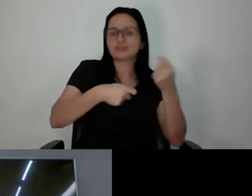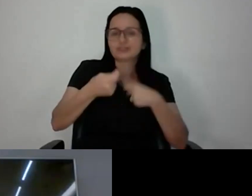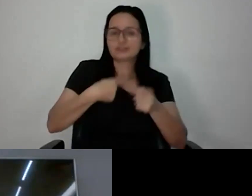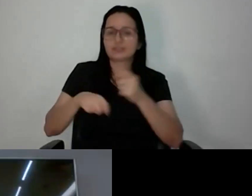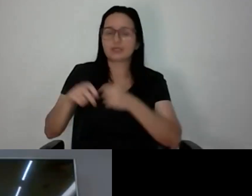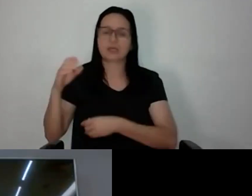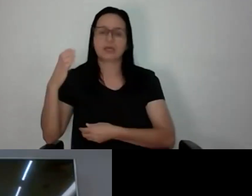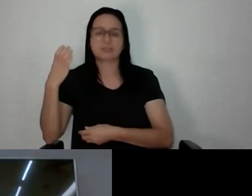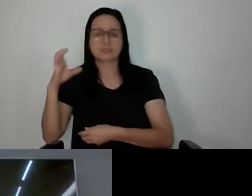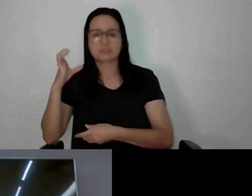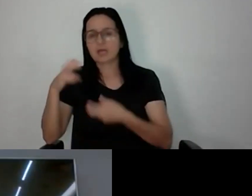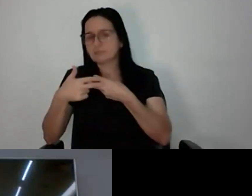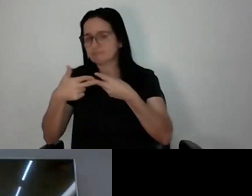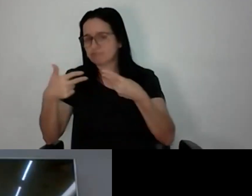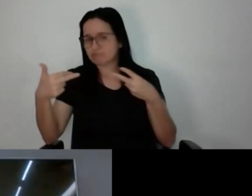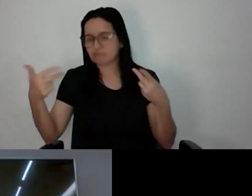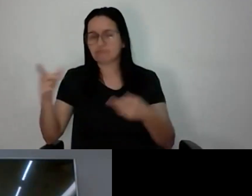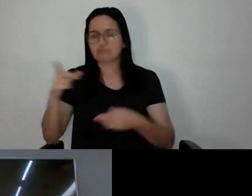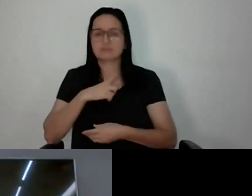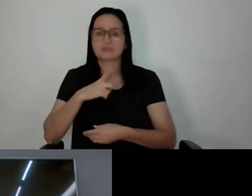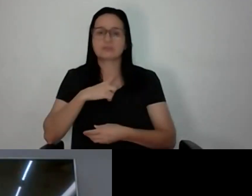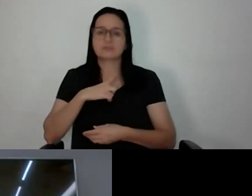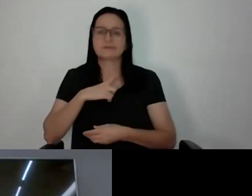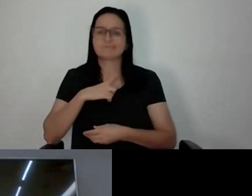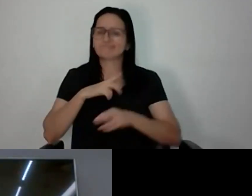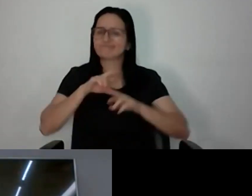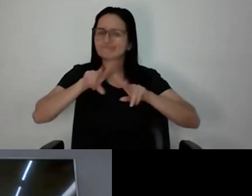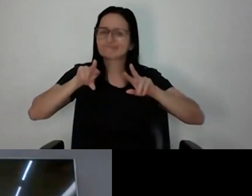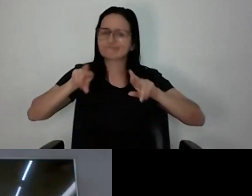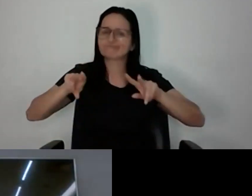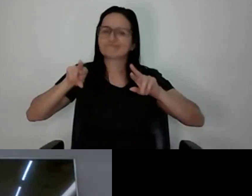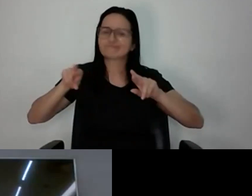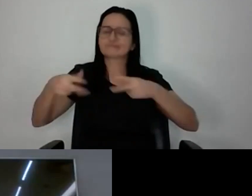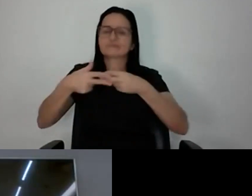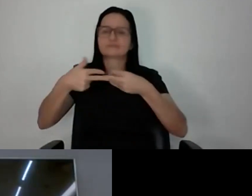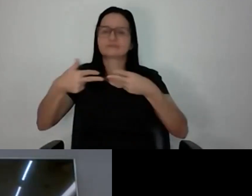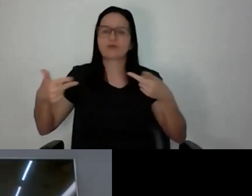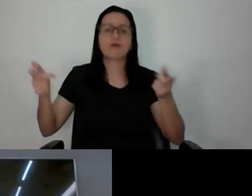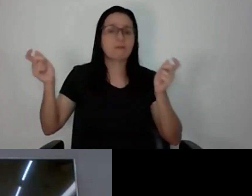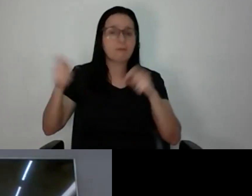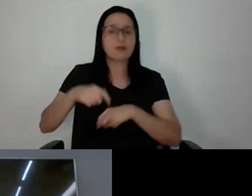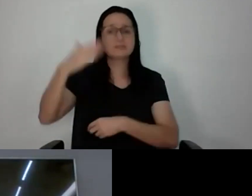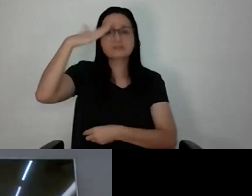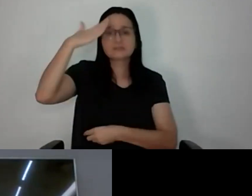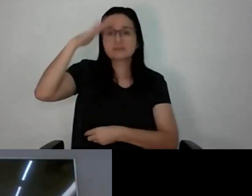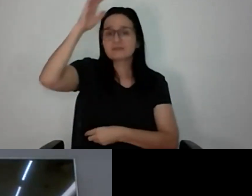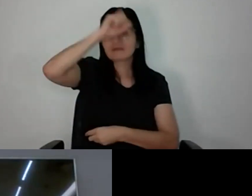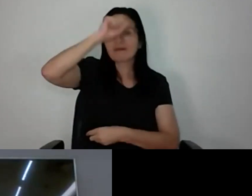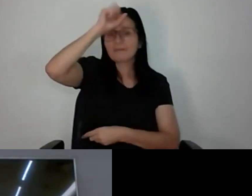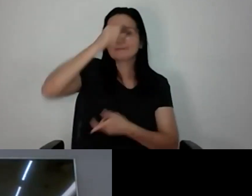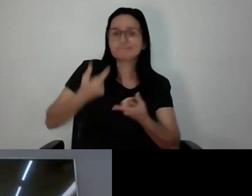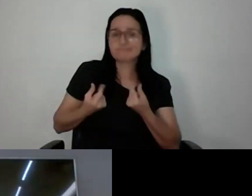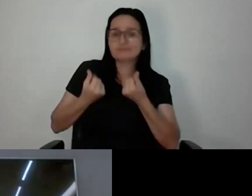que estuda ciências contábeis aí, entenda de marketing, entenda eventualmente de finanças, isso é algo muito